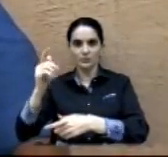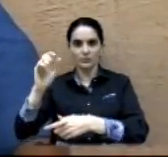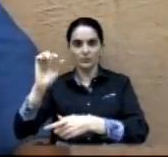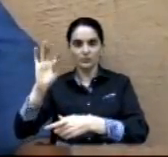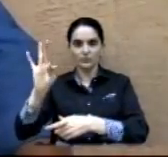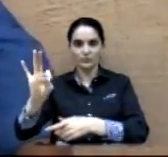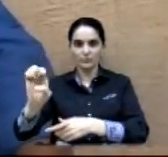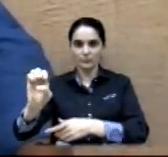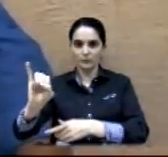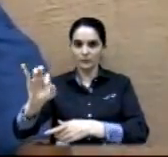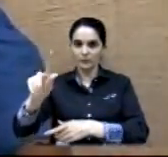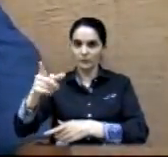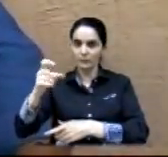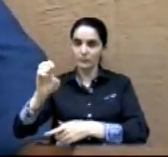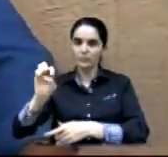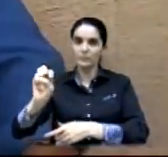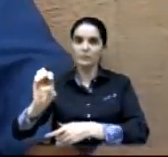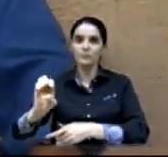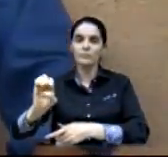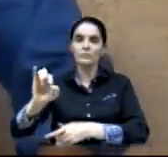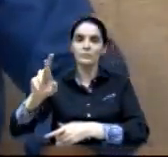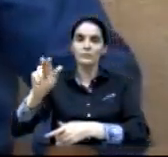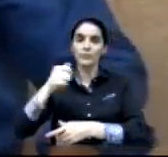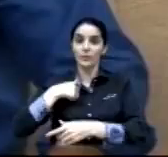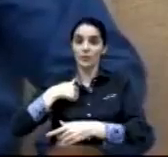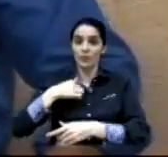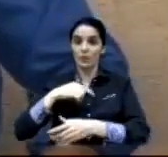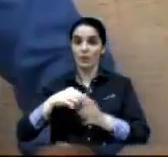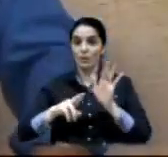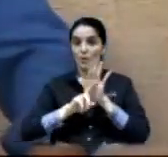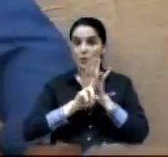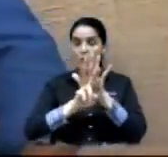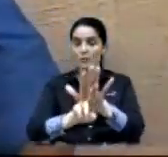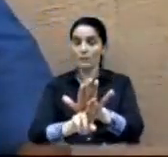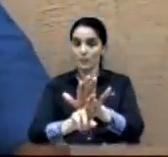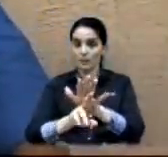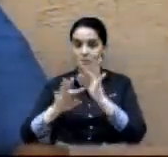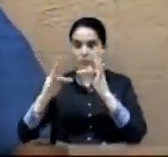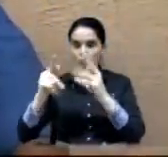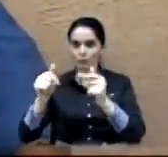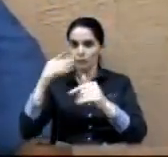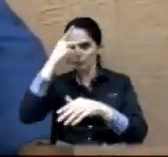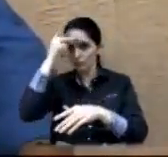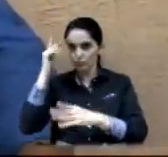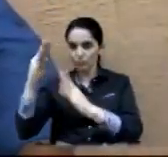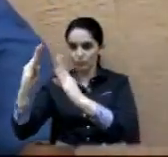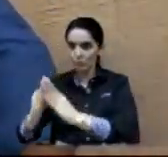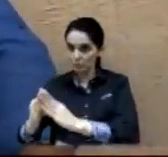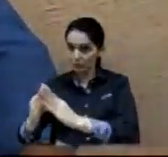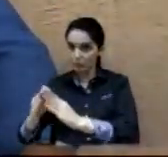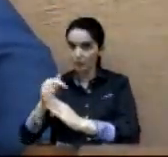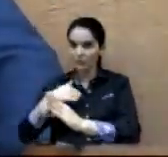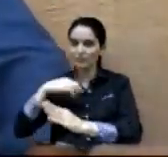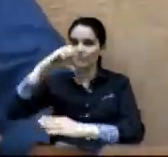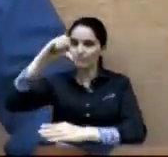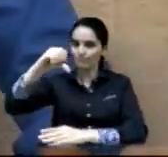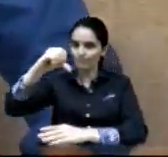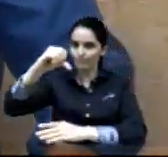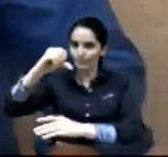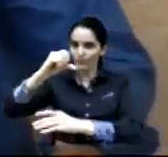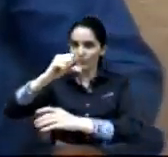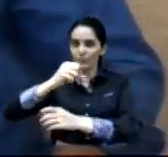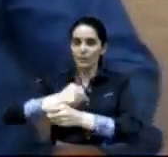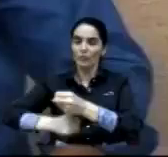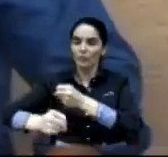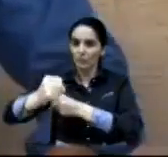é em nome de todos os moradores do assentamento Elizabeth Teixeira. E nós estamos há 9 anos no assentamento